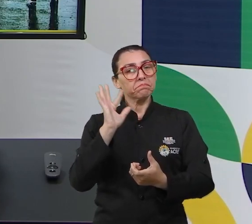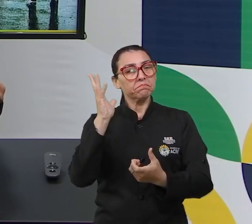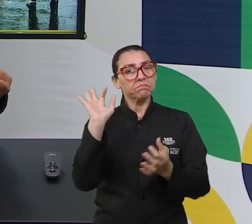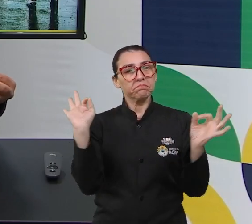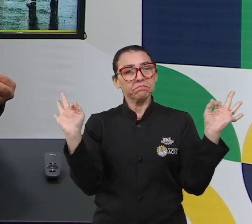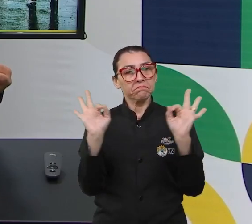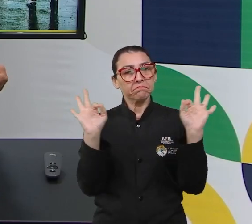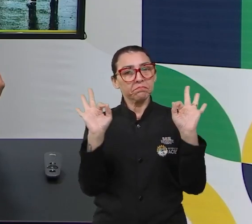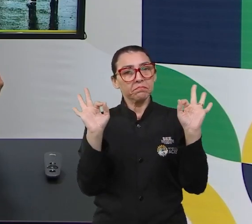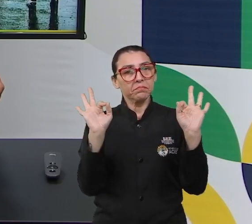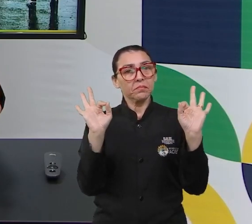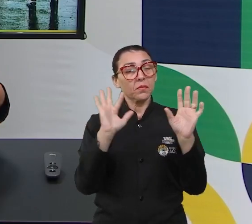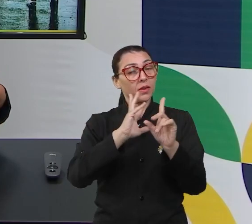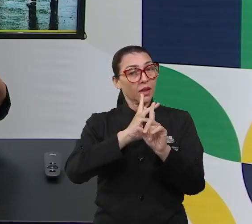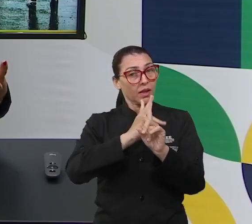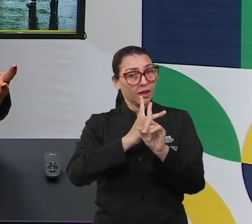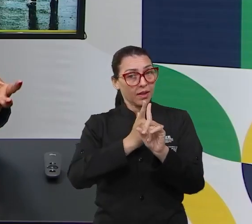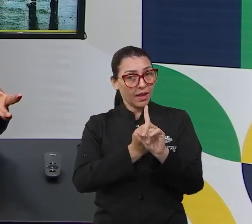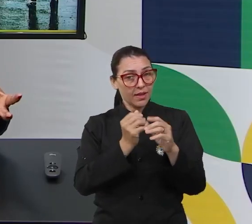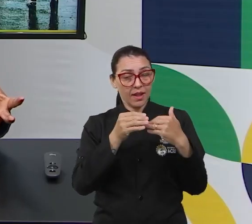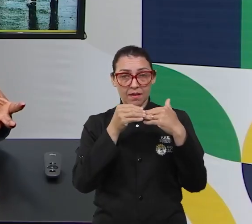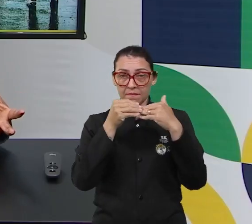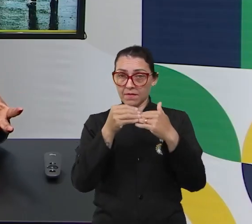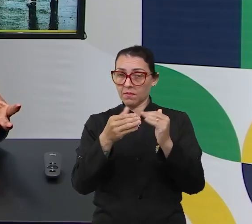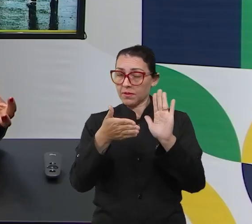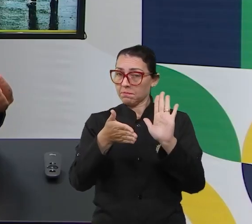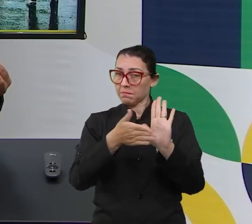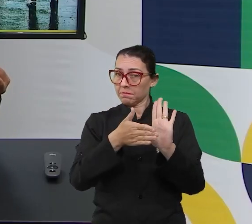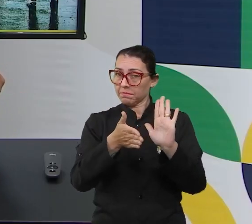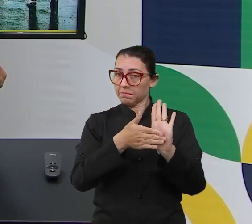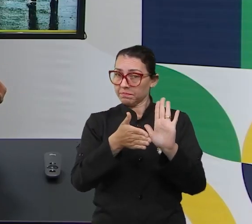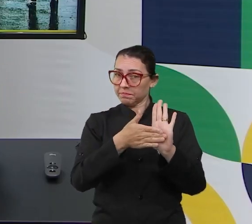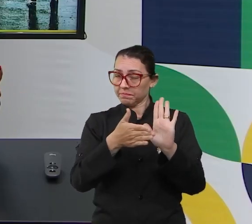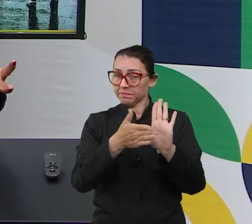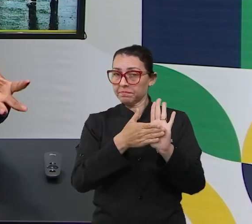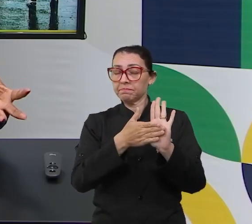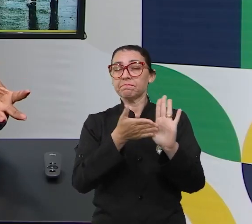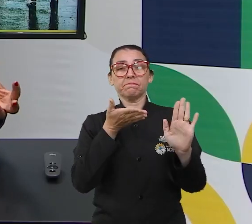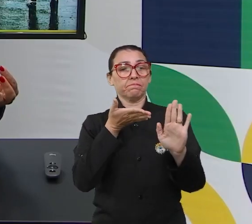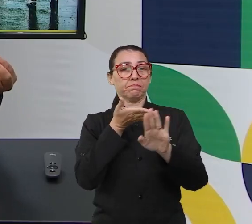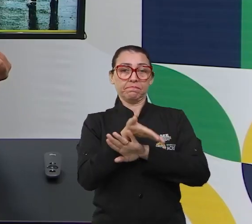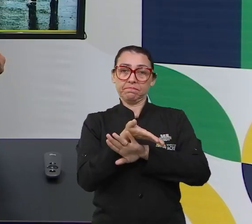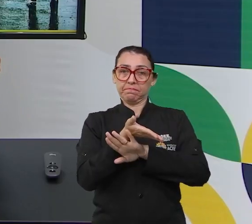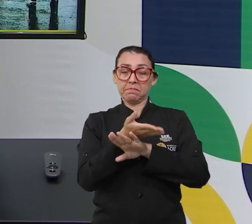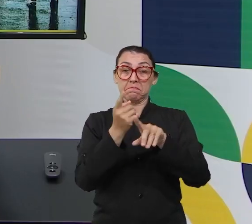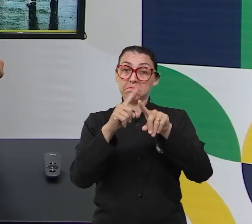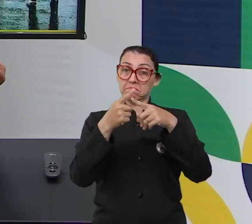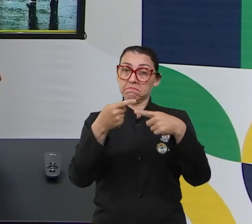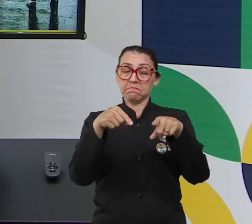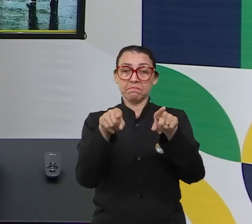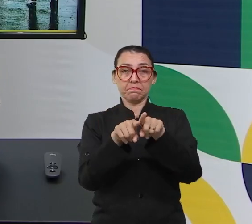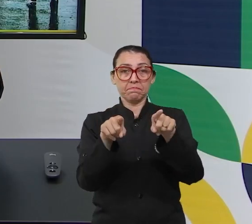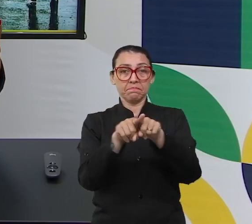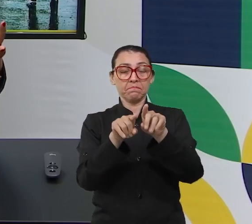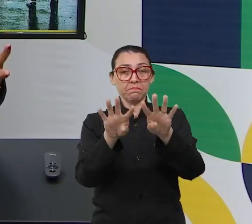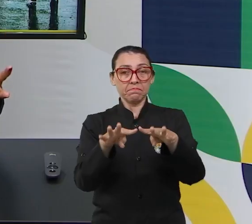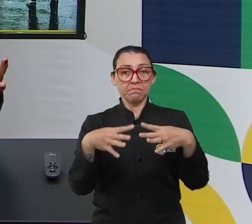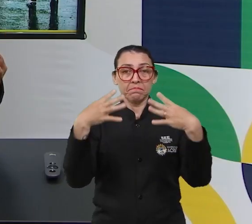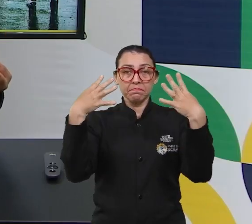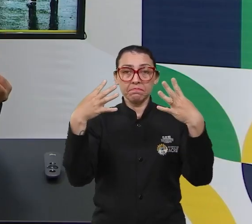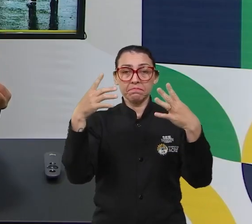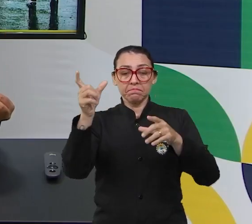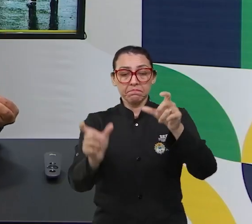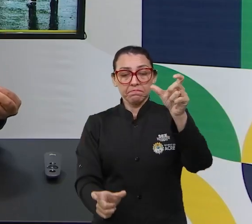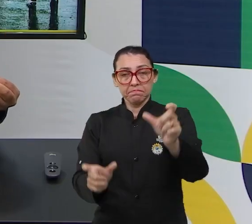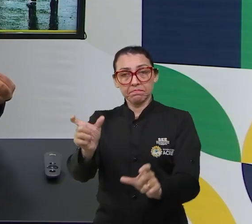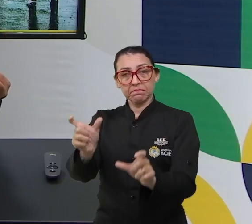automática. Quando a arte ela vem com essa proposta, ela vai intervir ali, mas ao mesmo tempo vai chamar a atenção